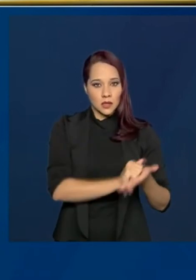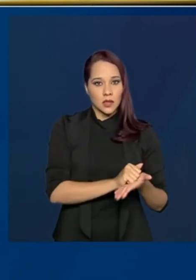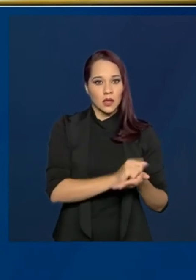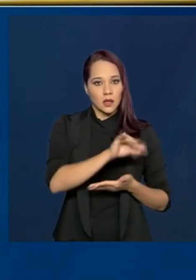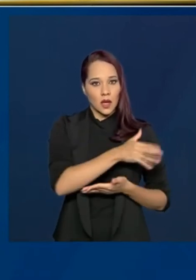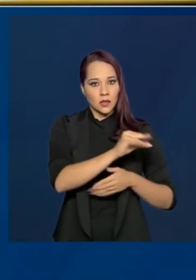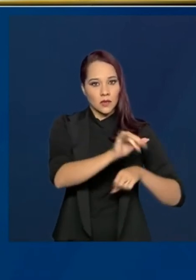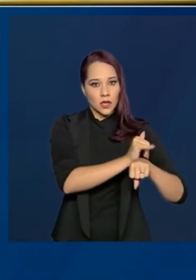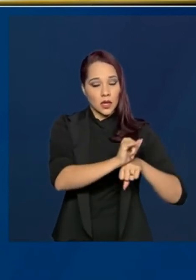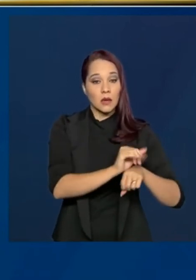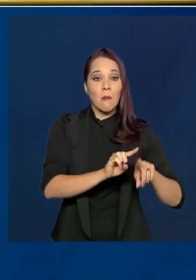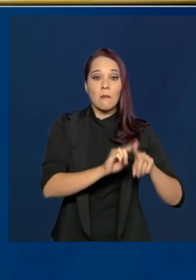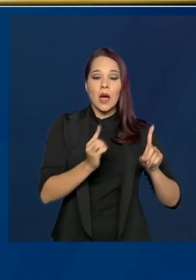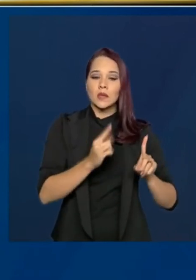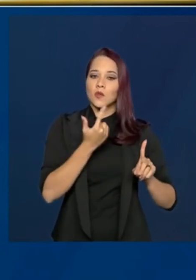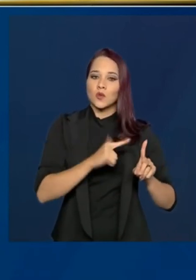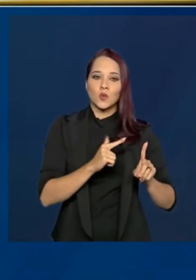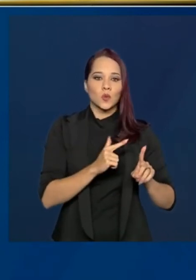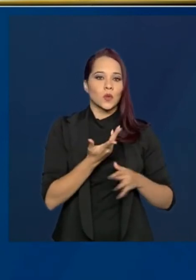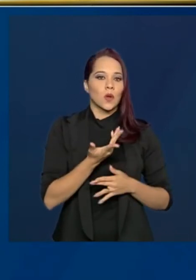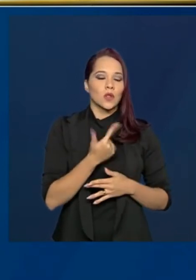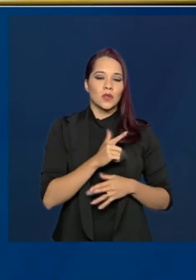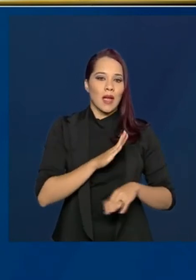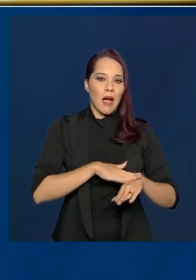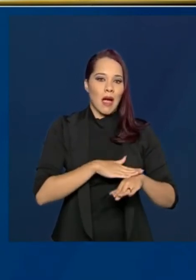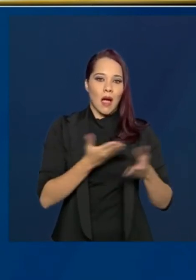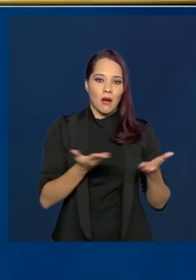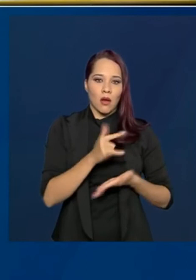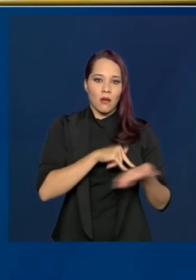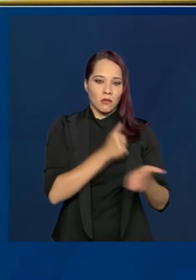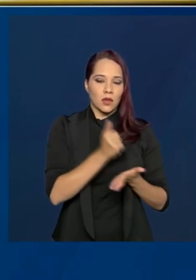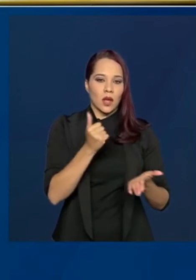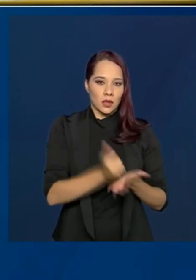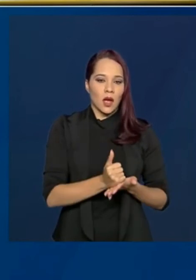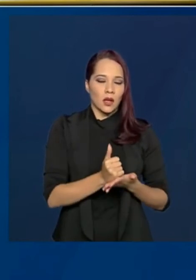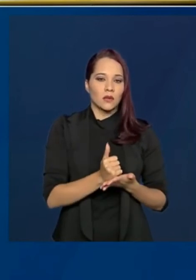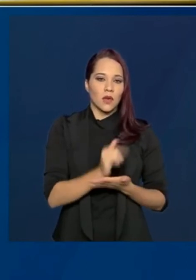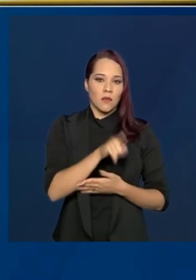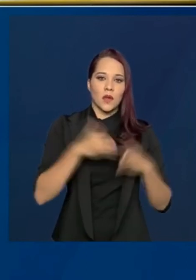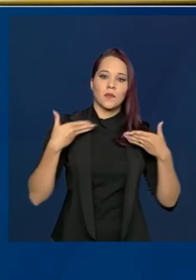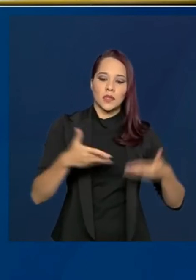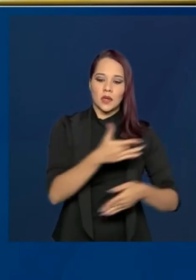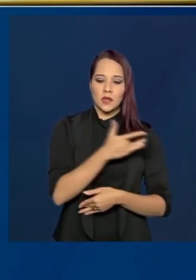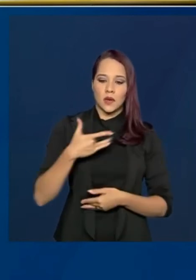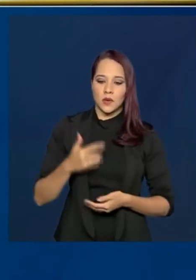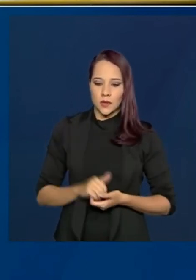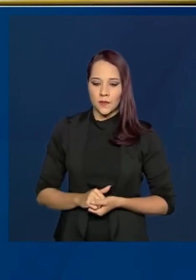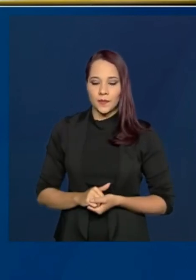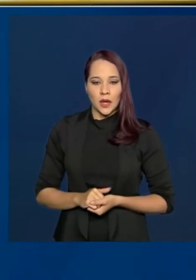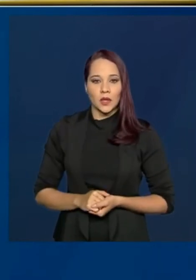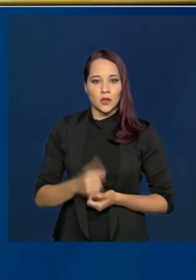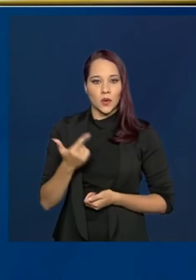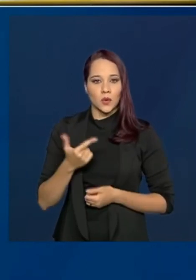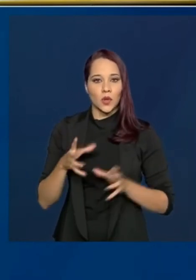ação estratégica, mas que não estão, no momento, contratados de forma temporária pelo Ministério da Saúde. Então, são 2 grandes